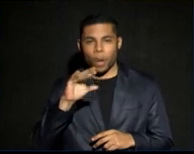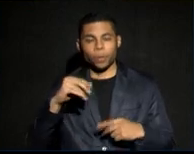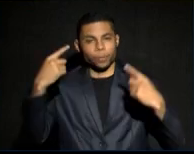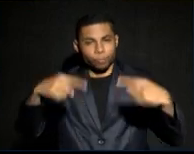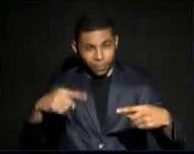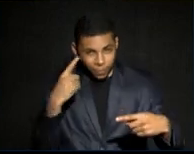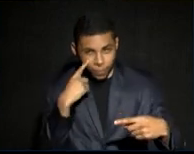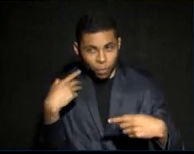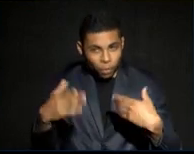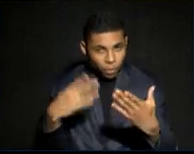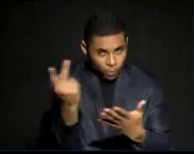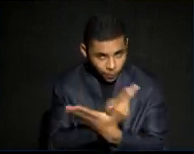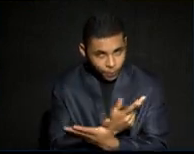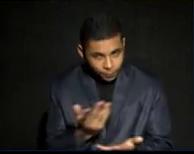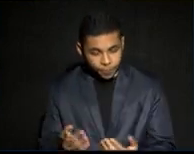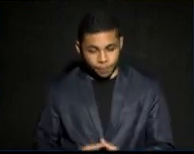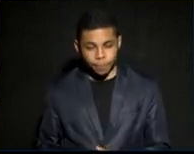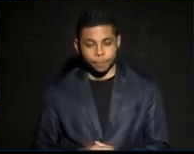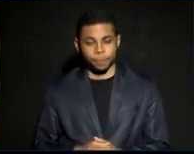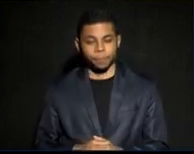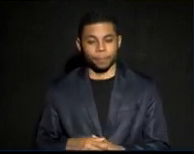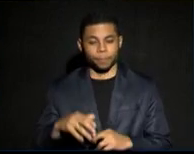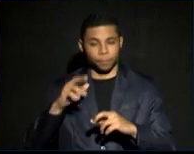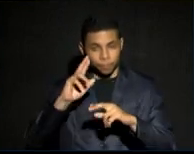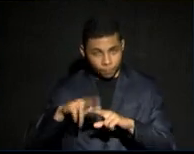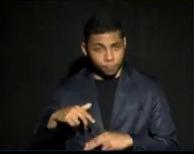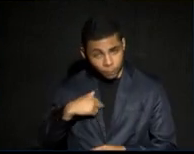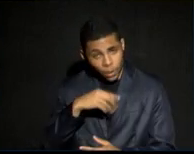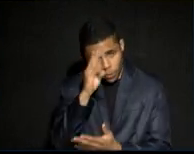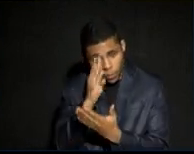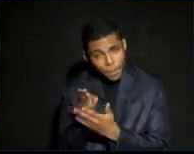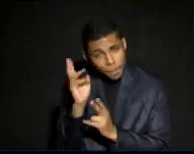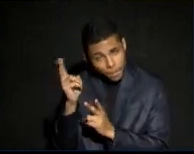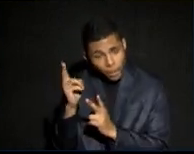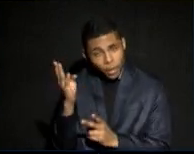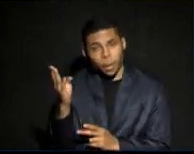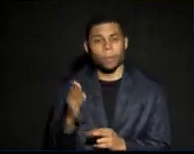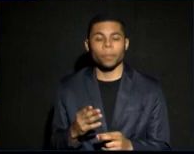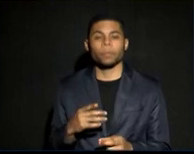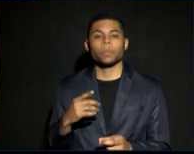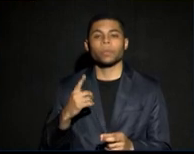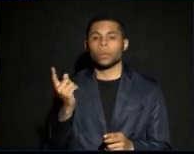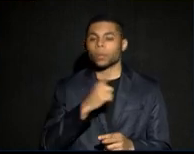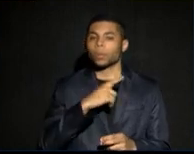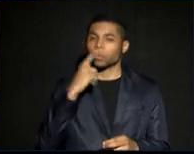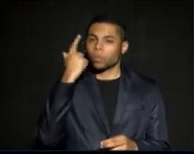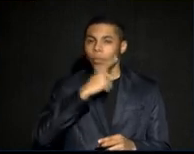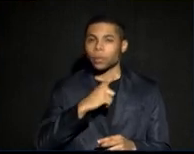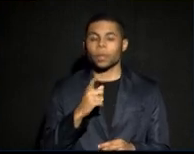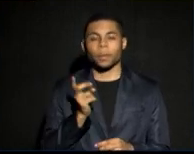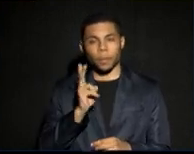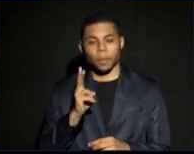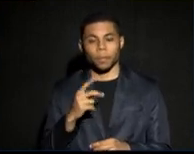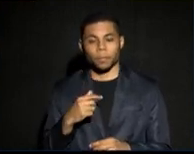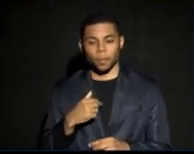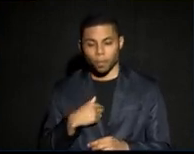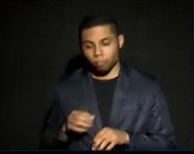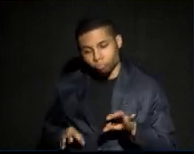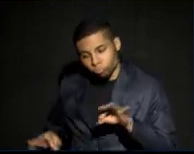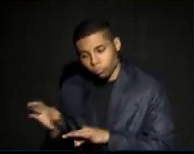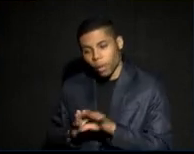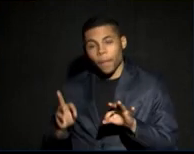assim como é que a eleição se deu né então eu acredito muito nessa força de uma grande Coligação que eu montei